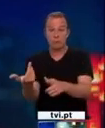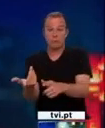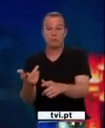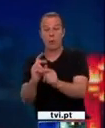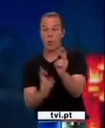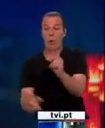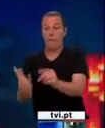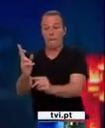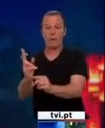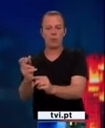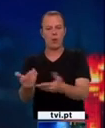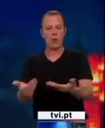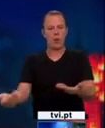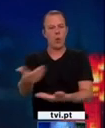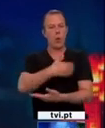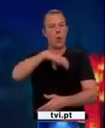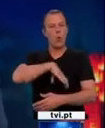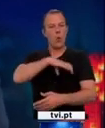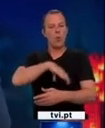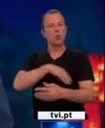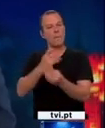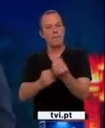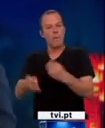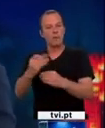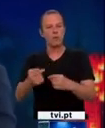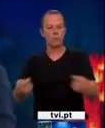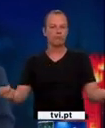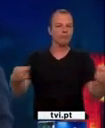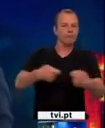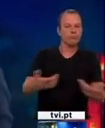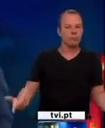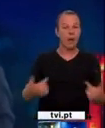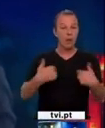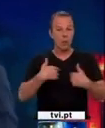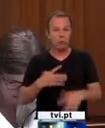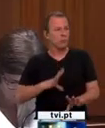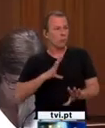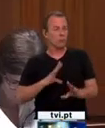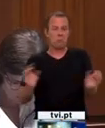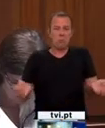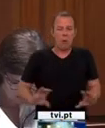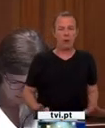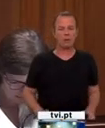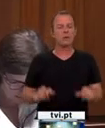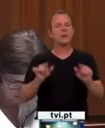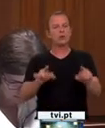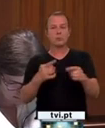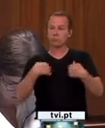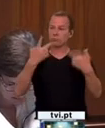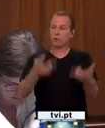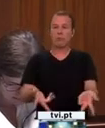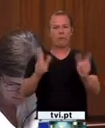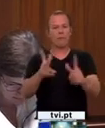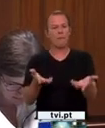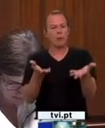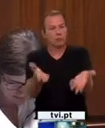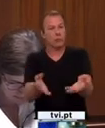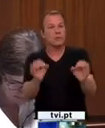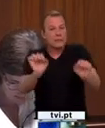aumento das margens da comercialização. Portanto, eu não estou convencido, para lhe ser sincero. Estamos disponíveis para contribuir para esse